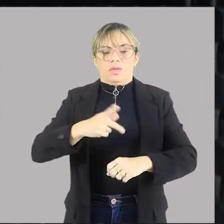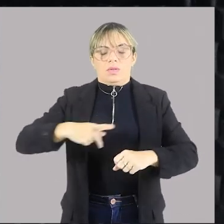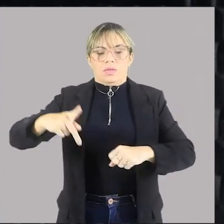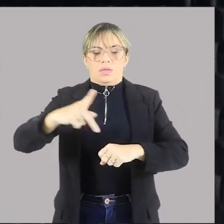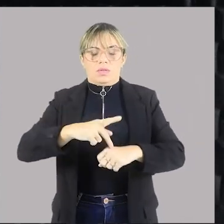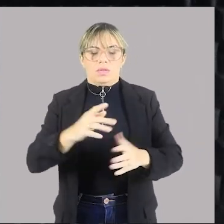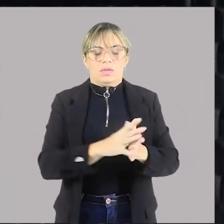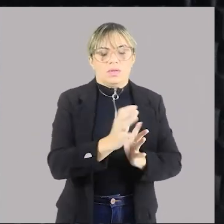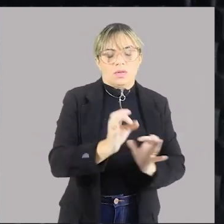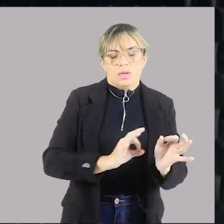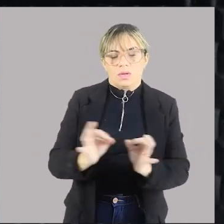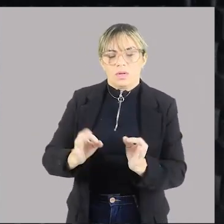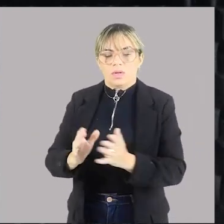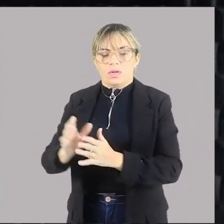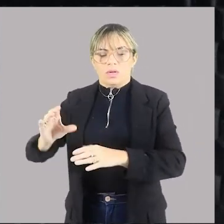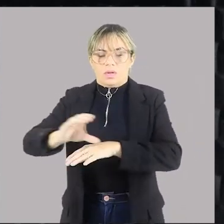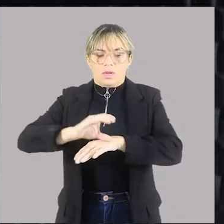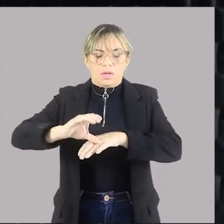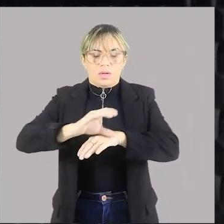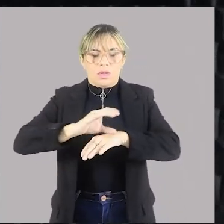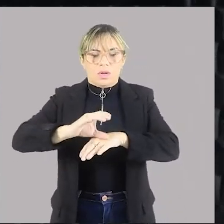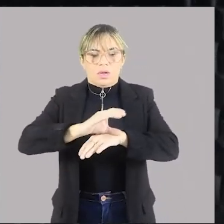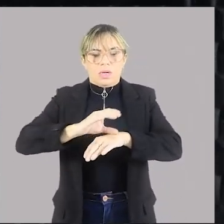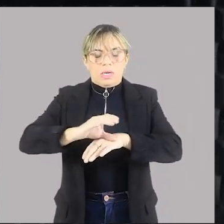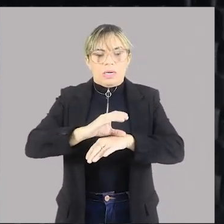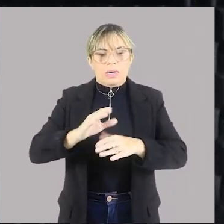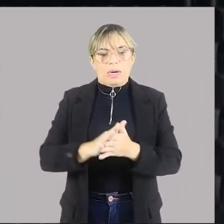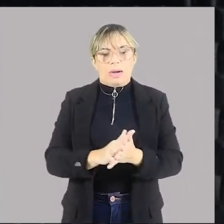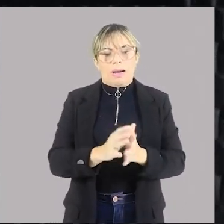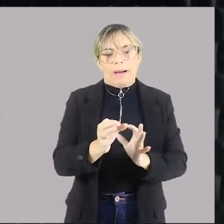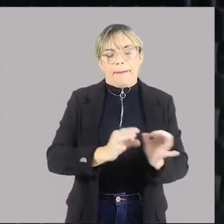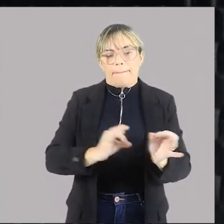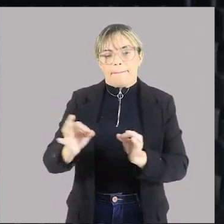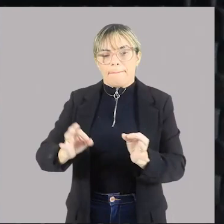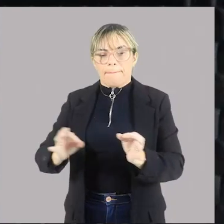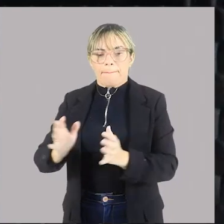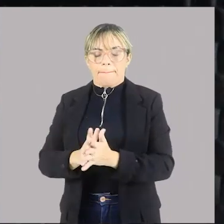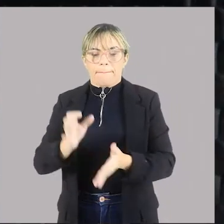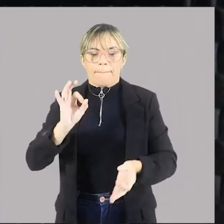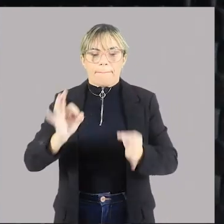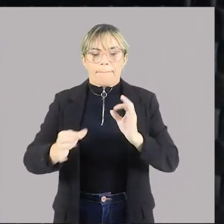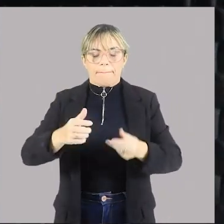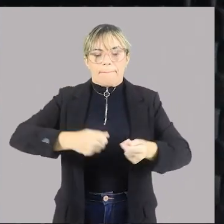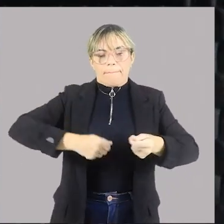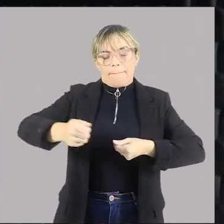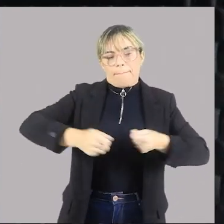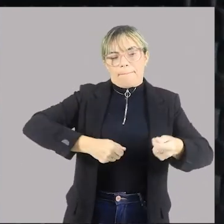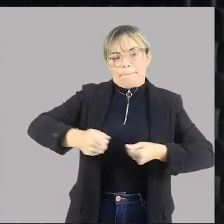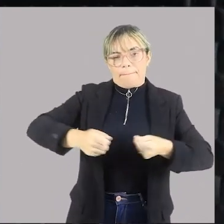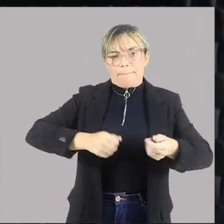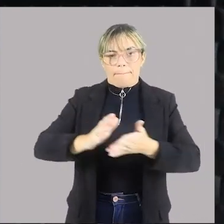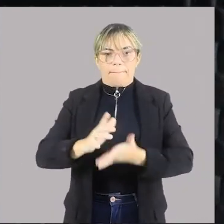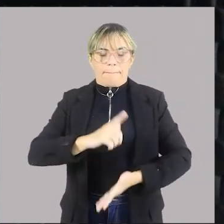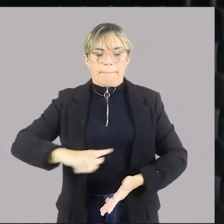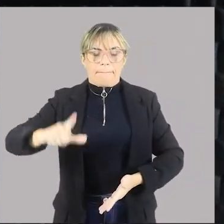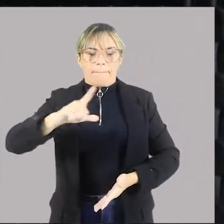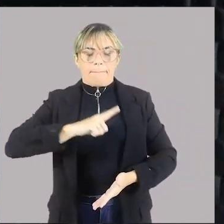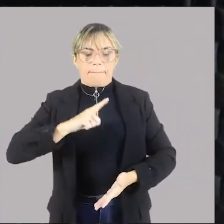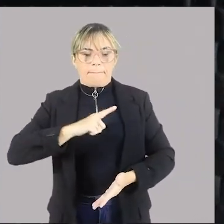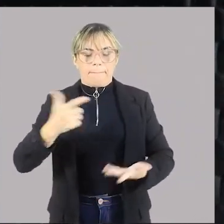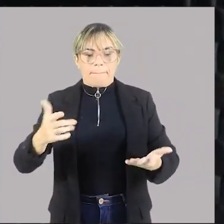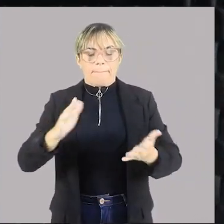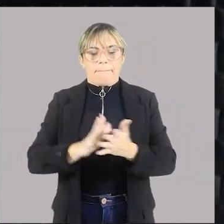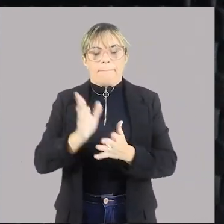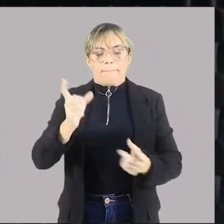estabelecidos pela ordem constitucional. Ou seja, a ordem jurídico-administrativa, ela tem como tendência, como busca,